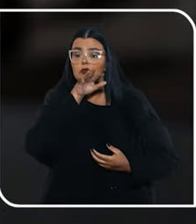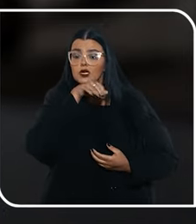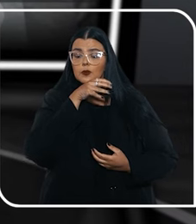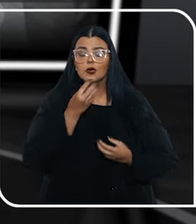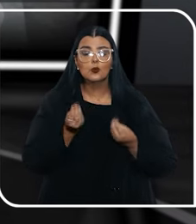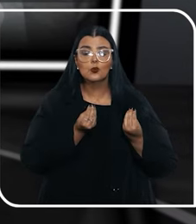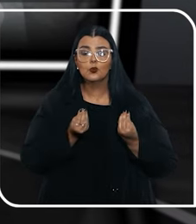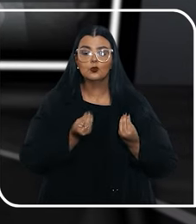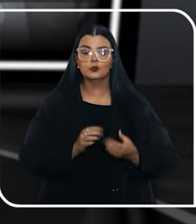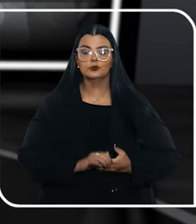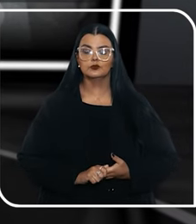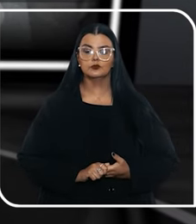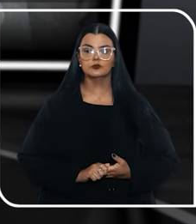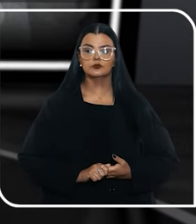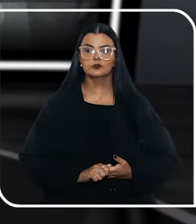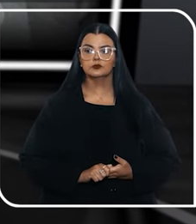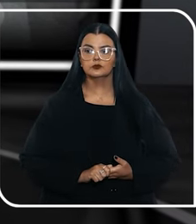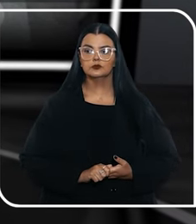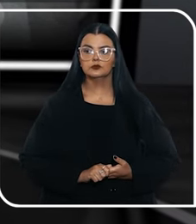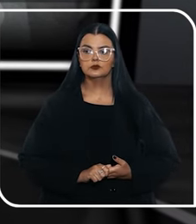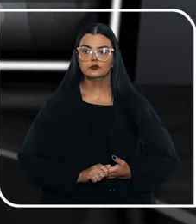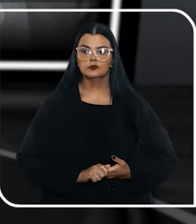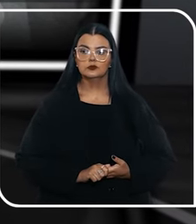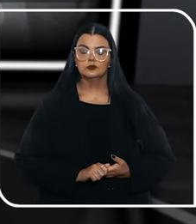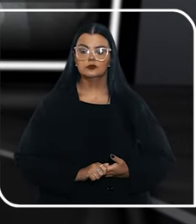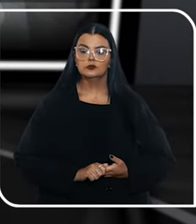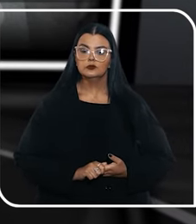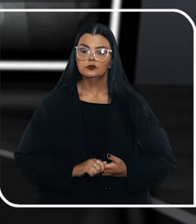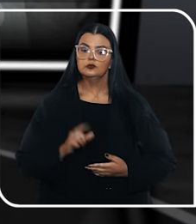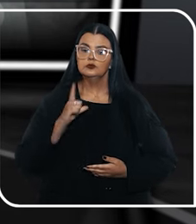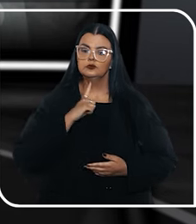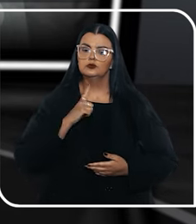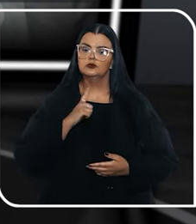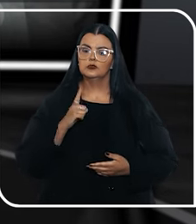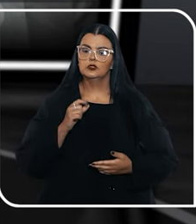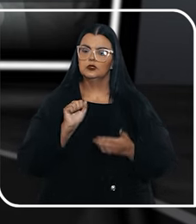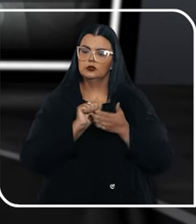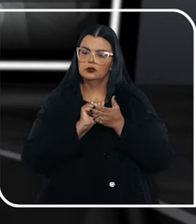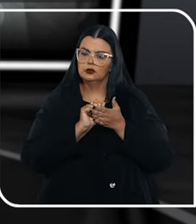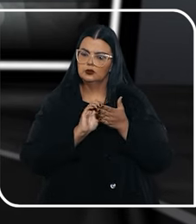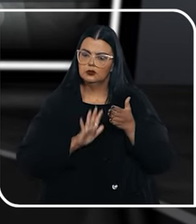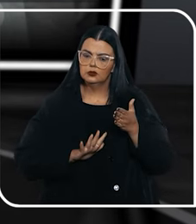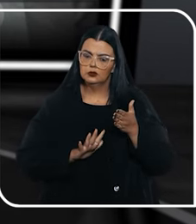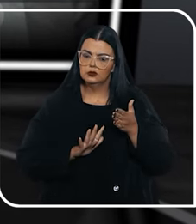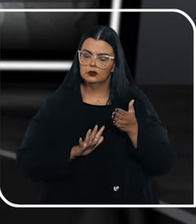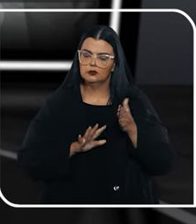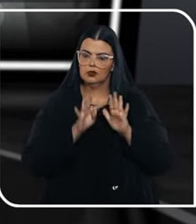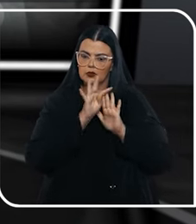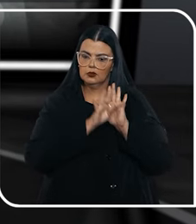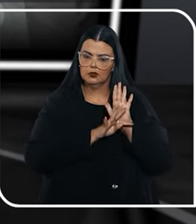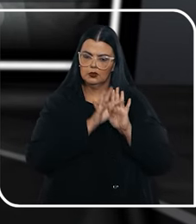animal? Eu havia escrito um artigo